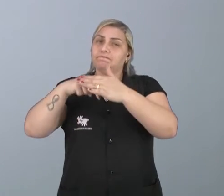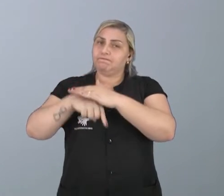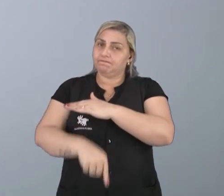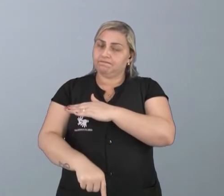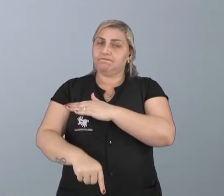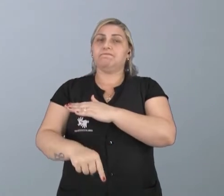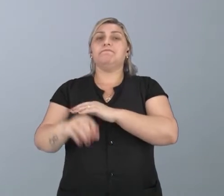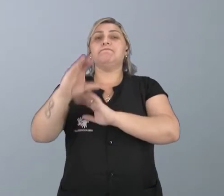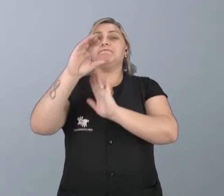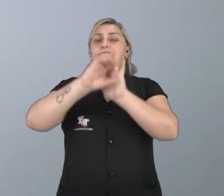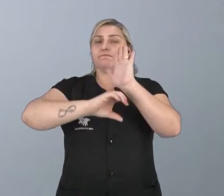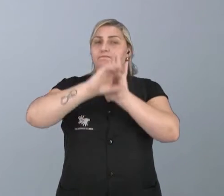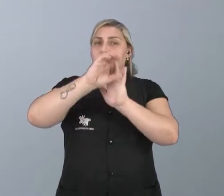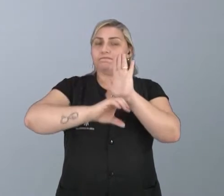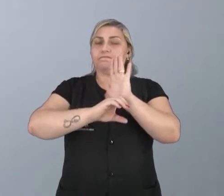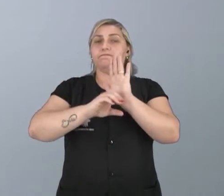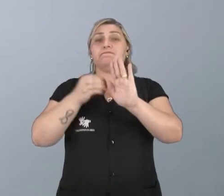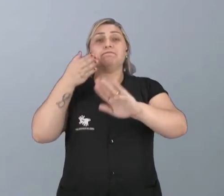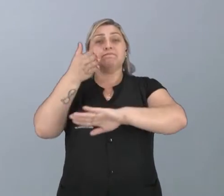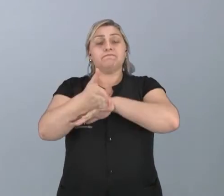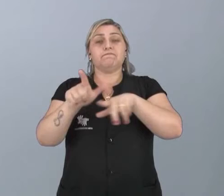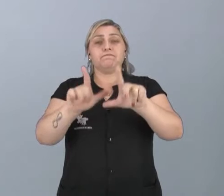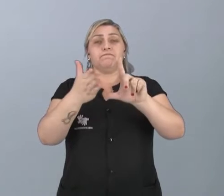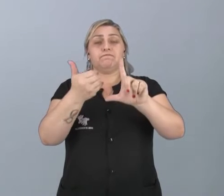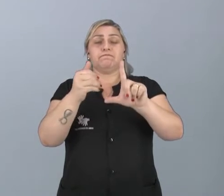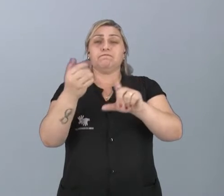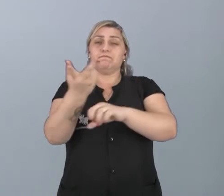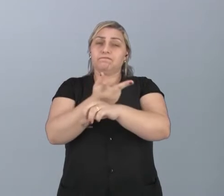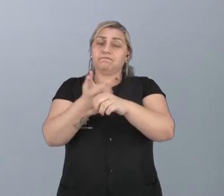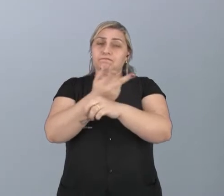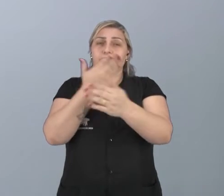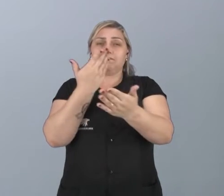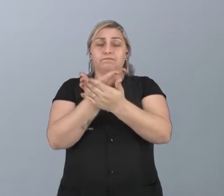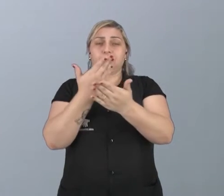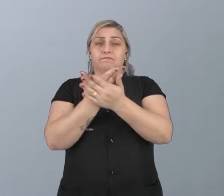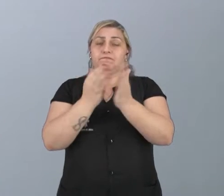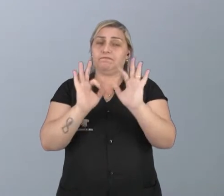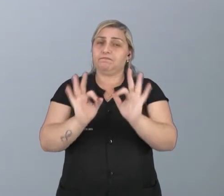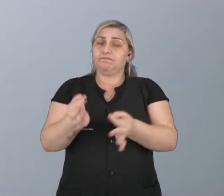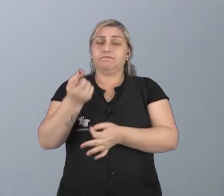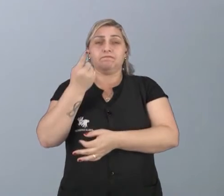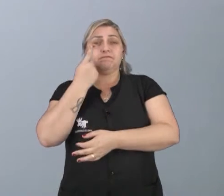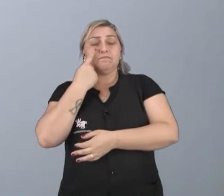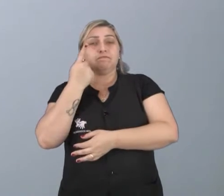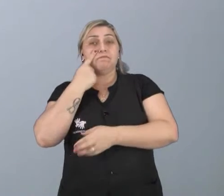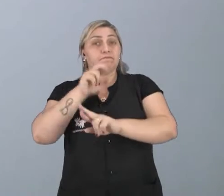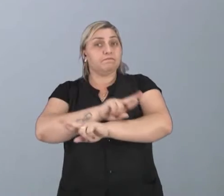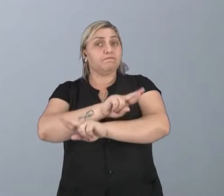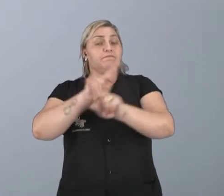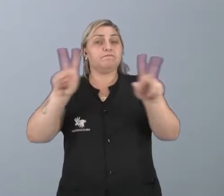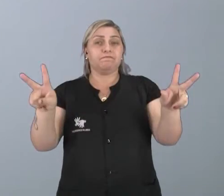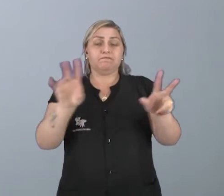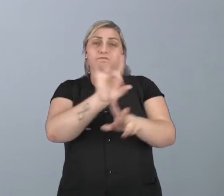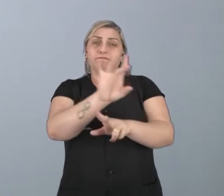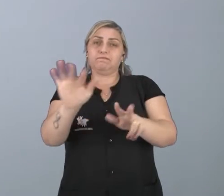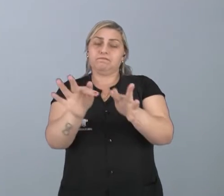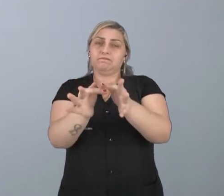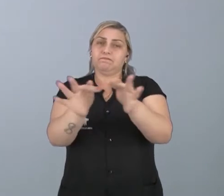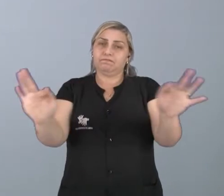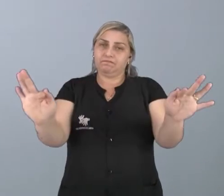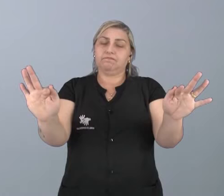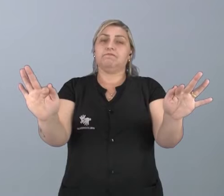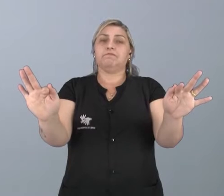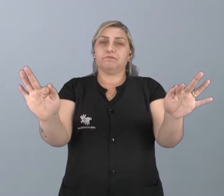aí, tá bom? Ir lá na plataforma pesquisar essa aula, tá certo? Vejam a diferença que cada frase, é a